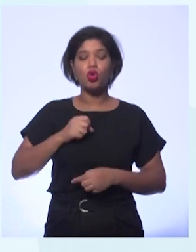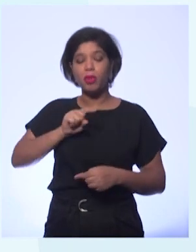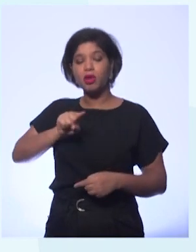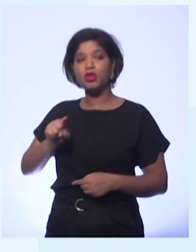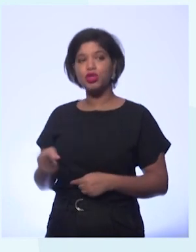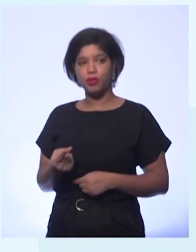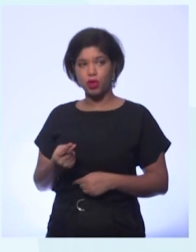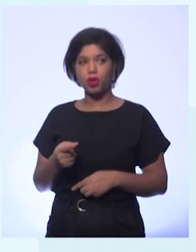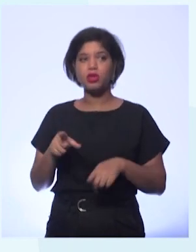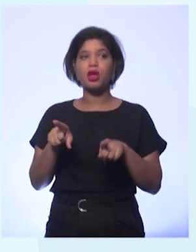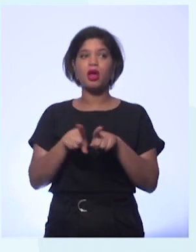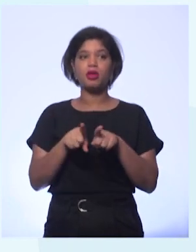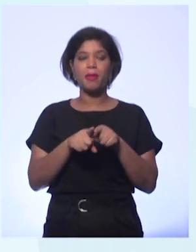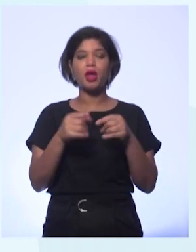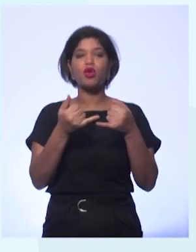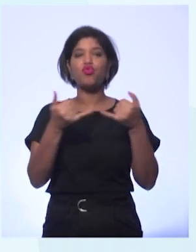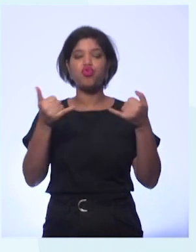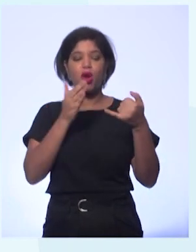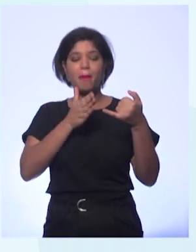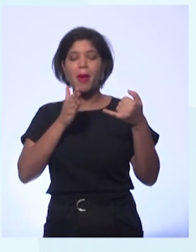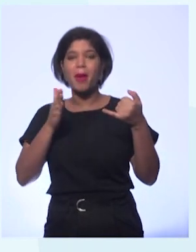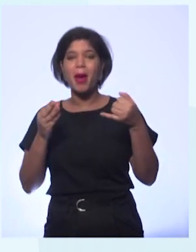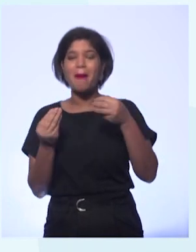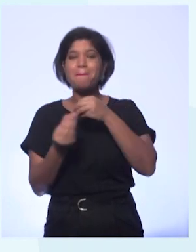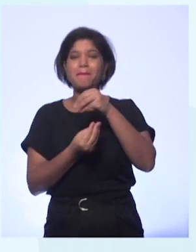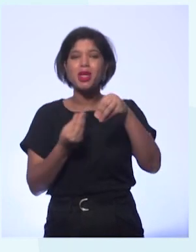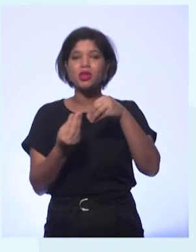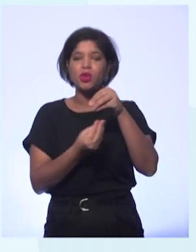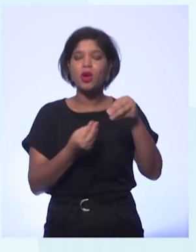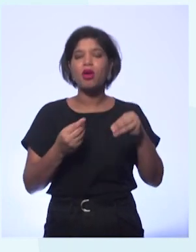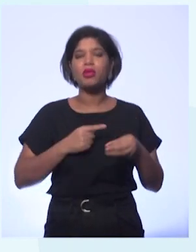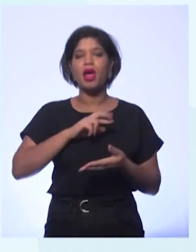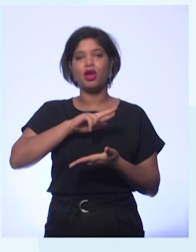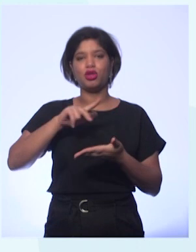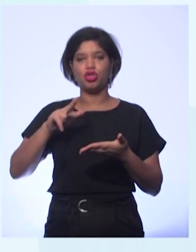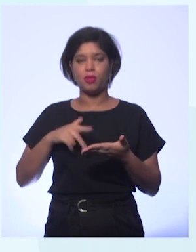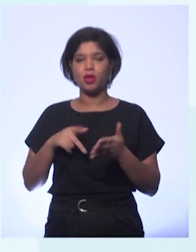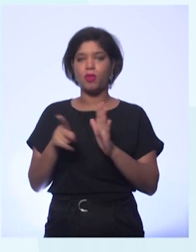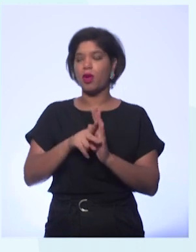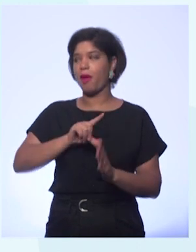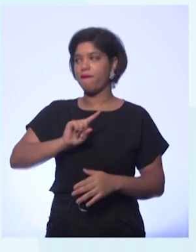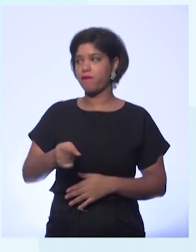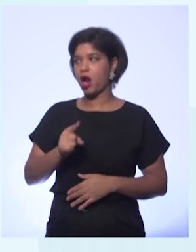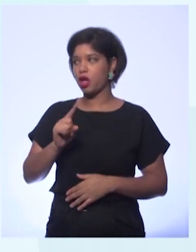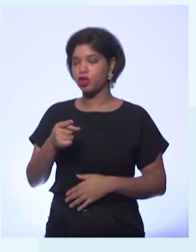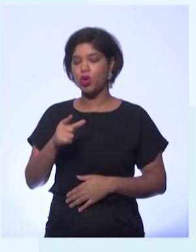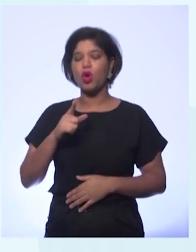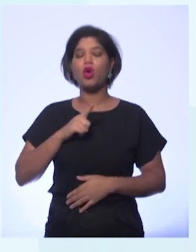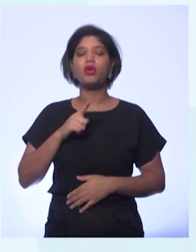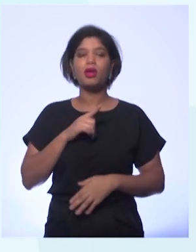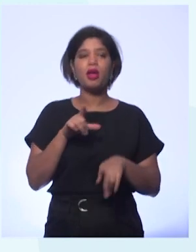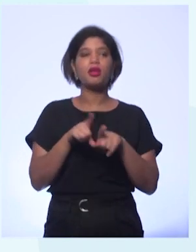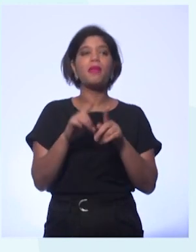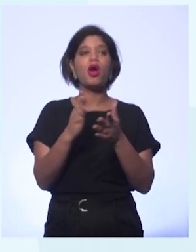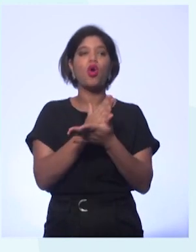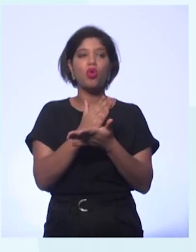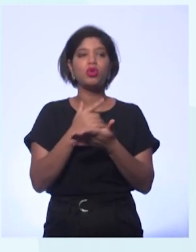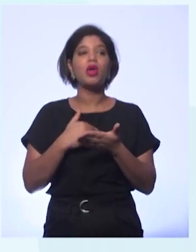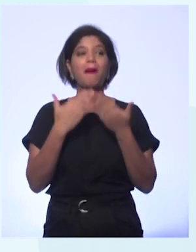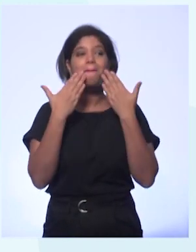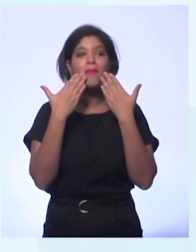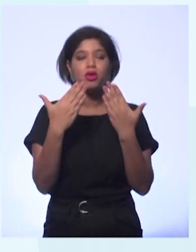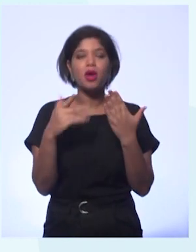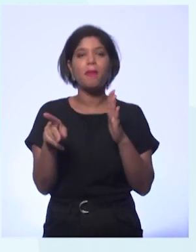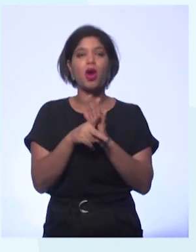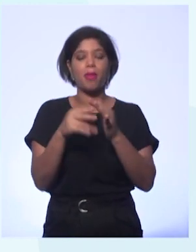exatos, dízimas periódicas e números mistos em suas respectivas formas fracionárias, frações próprias, impróprias e aparentes